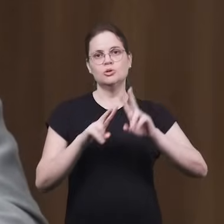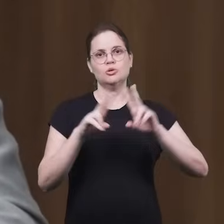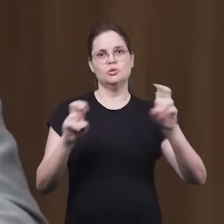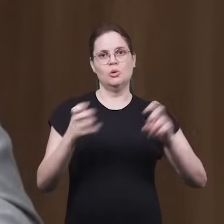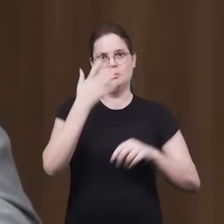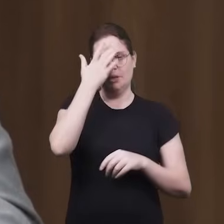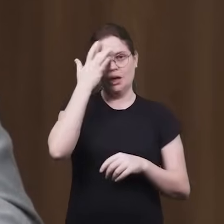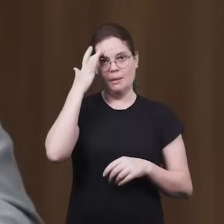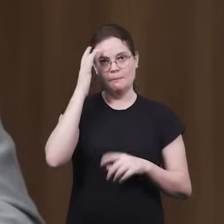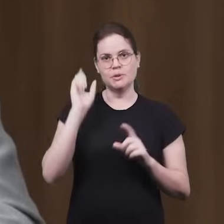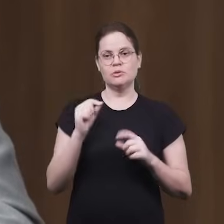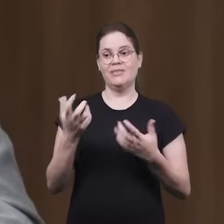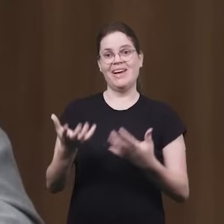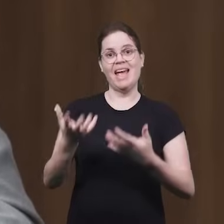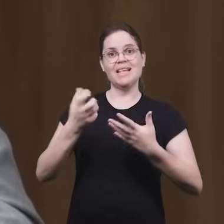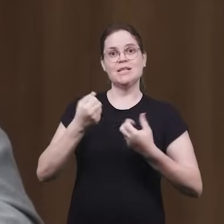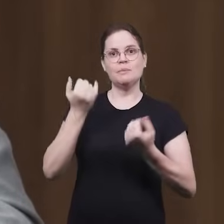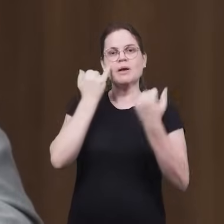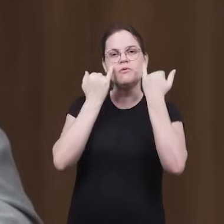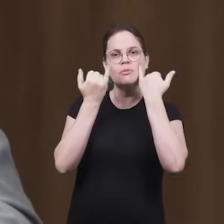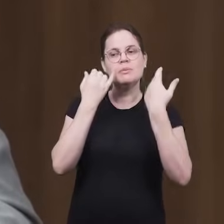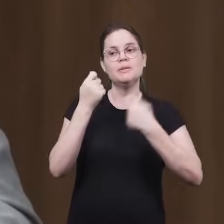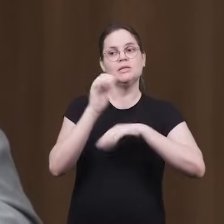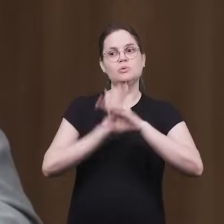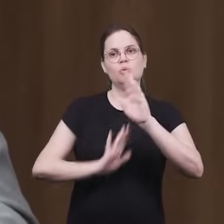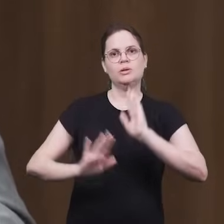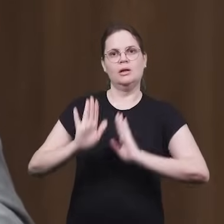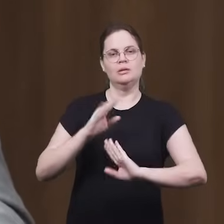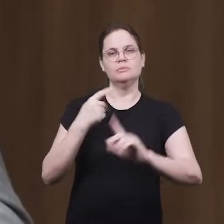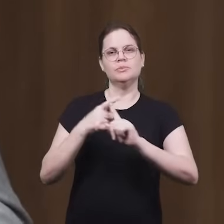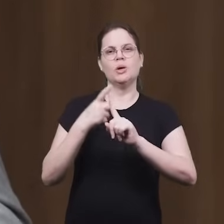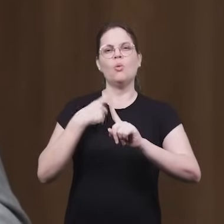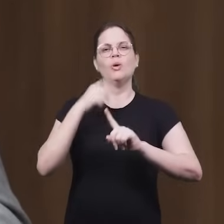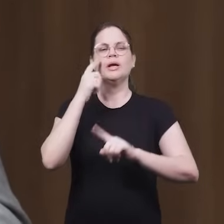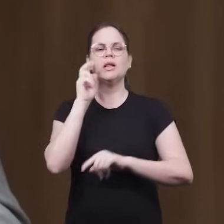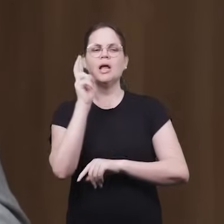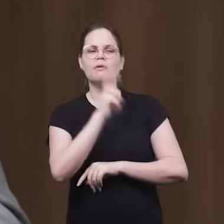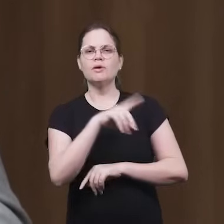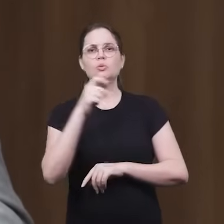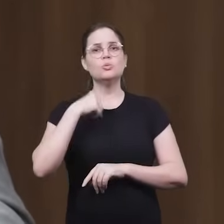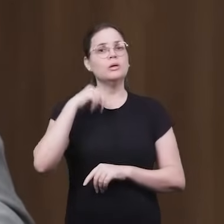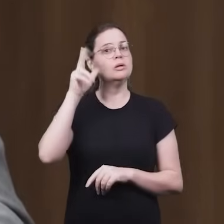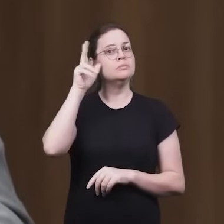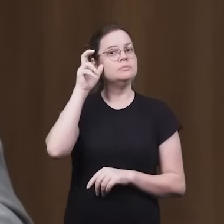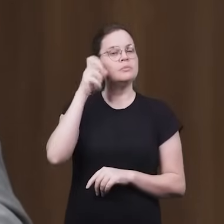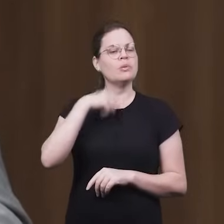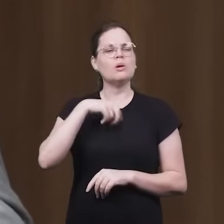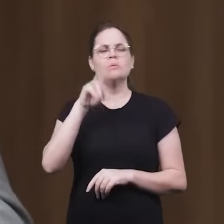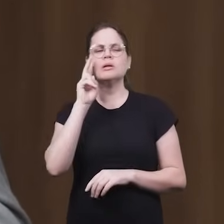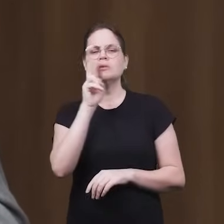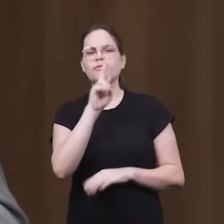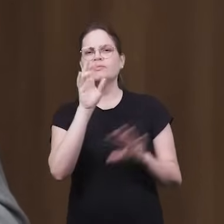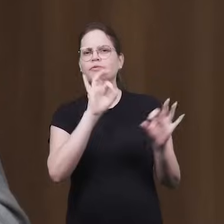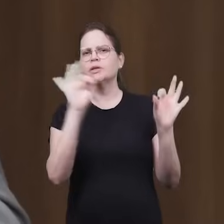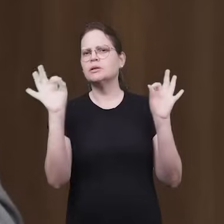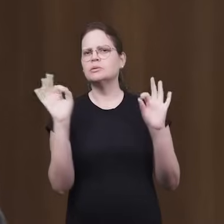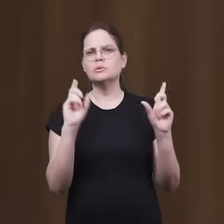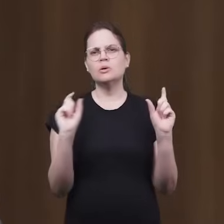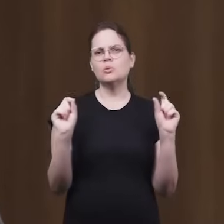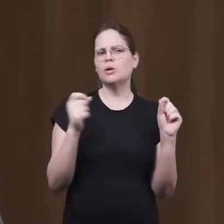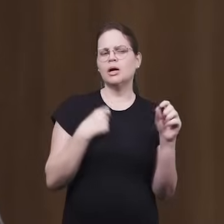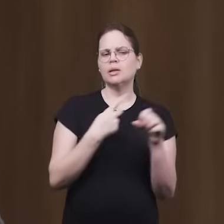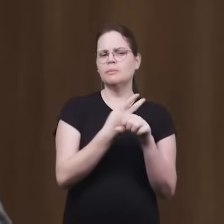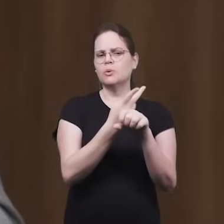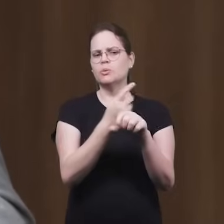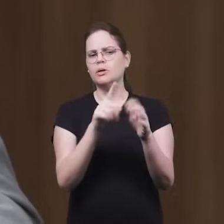cuidado que o receptor precisa ter em relação àquilo que ele tem acesso, àquilo que ele ouve, aquilo que ele vê, aquilo que ele